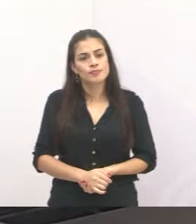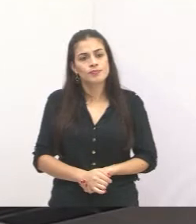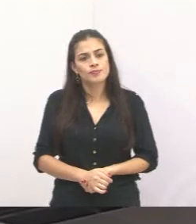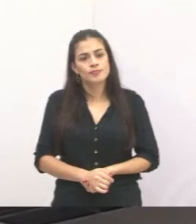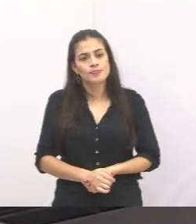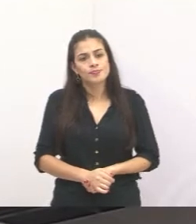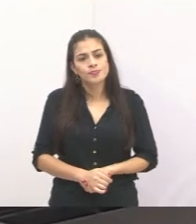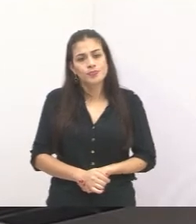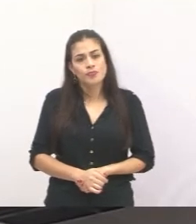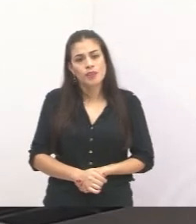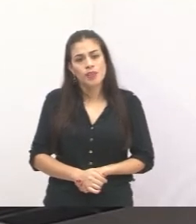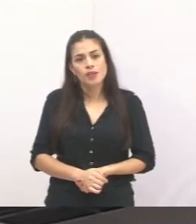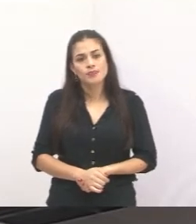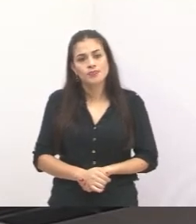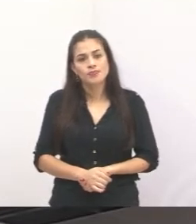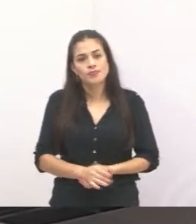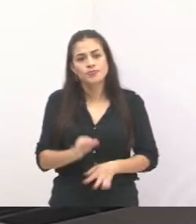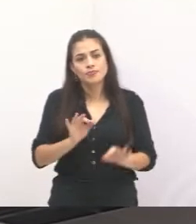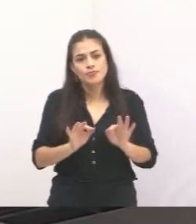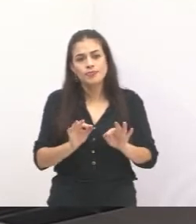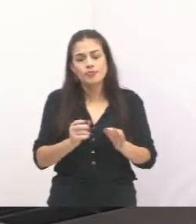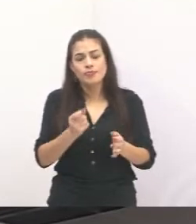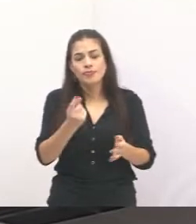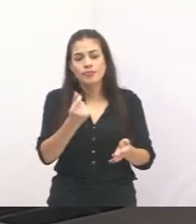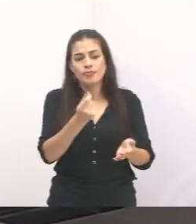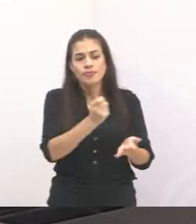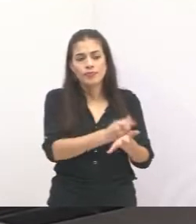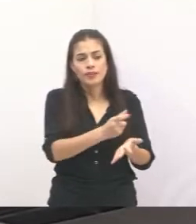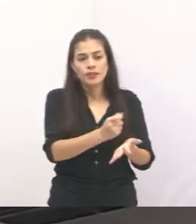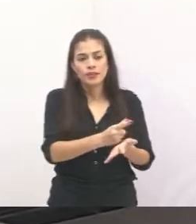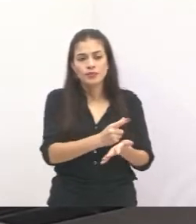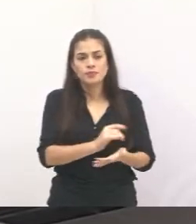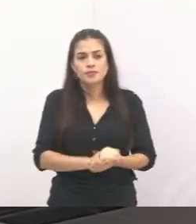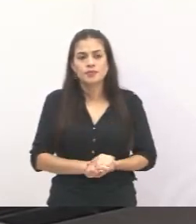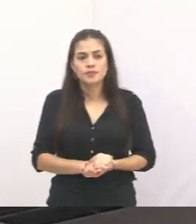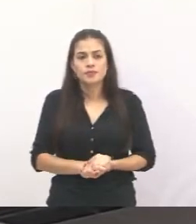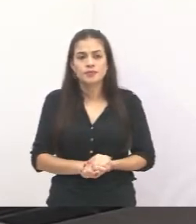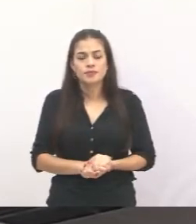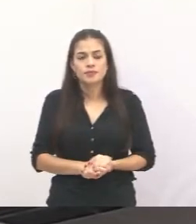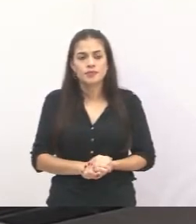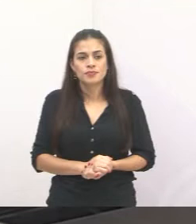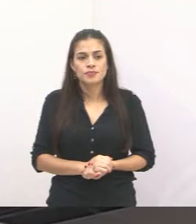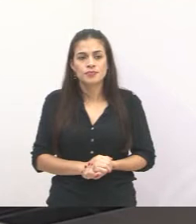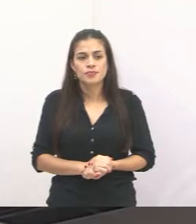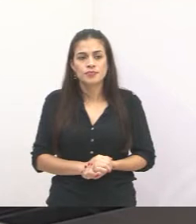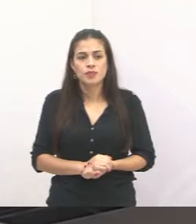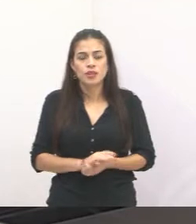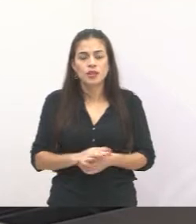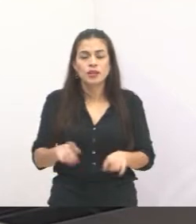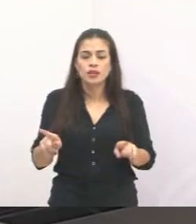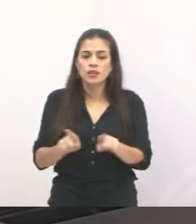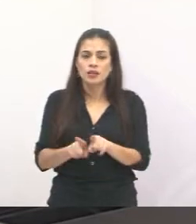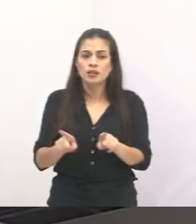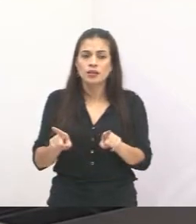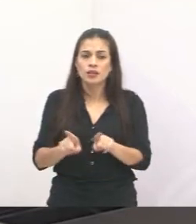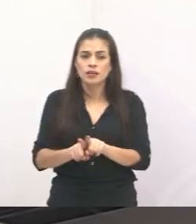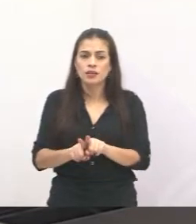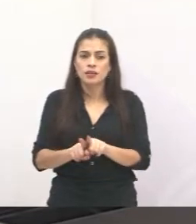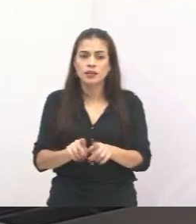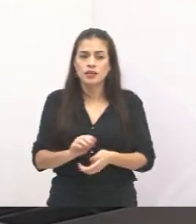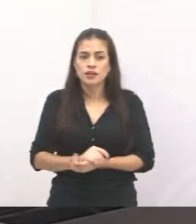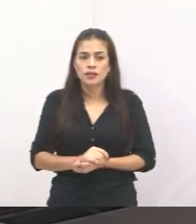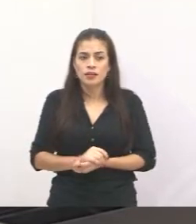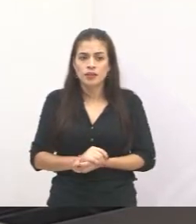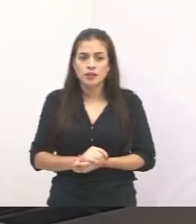caia as questões de investimento no IPMJ. E também o